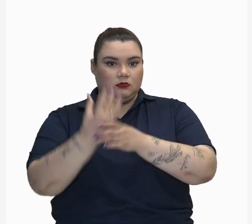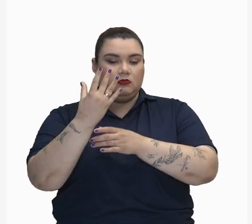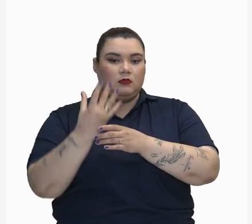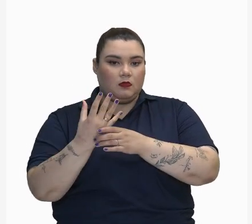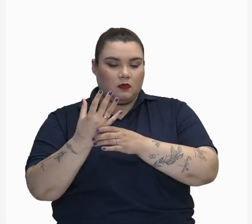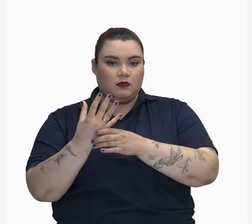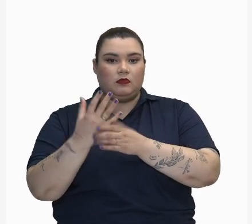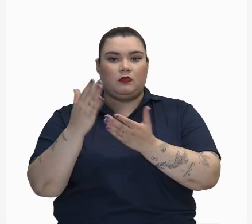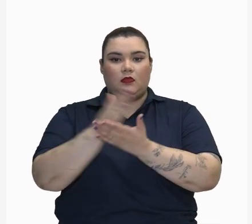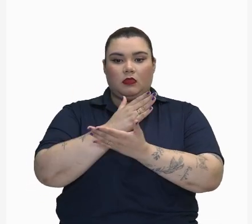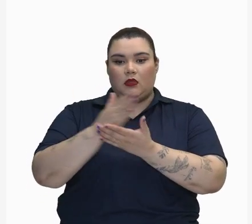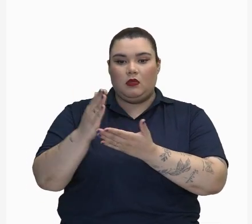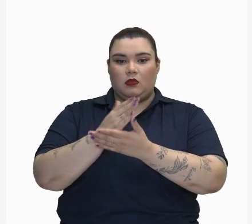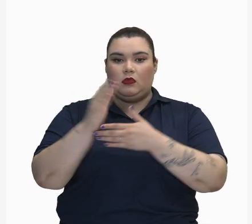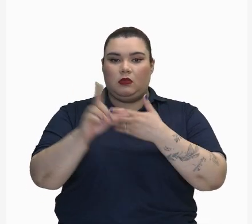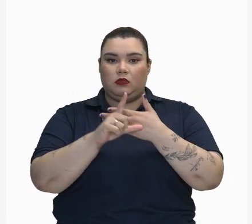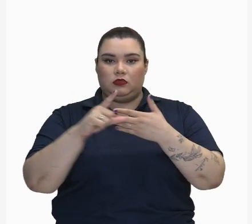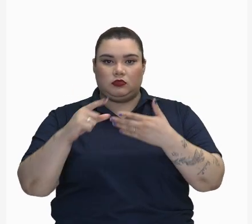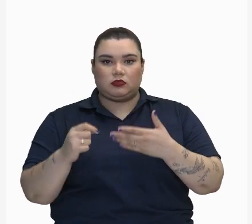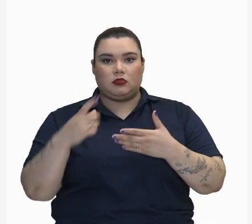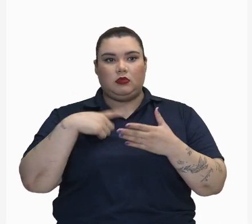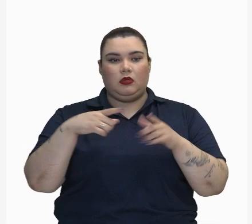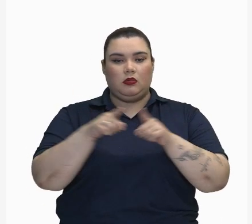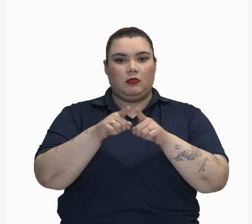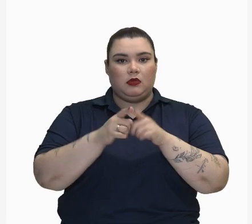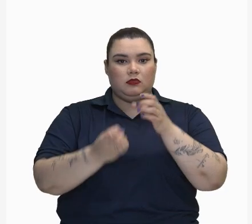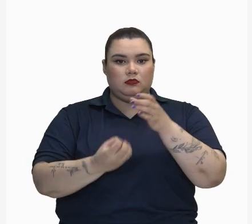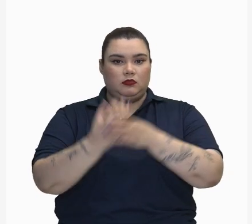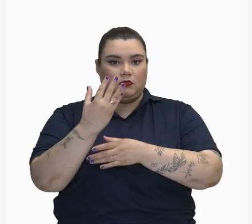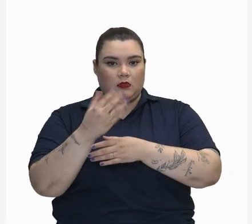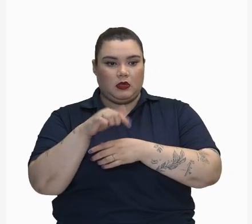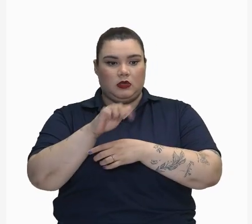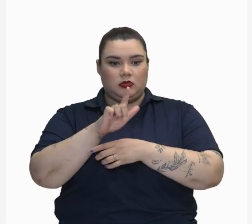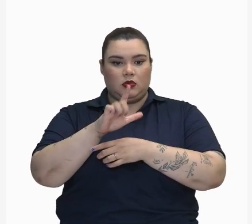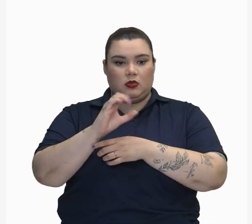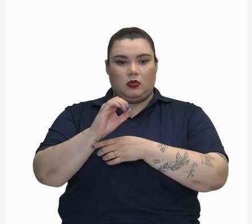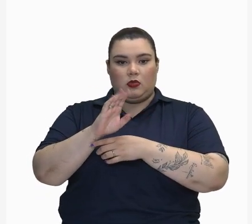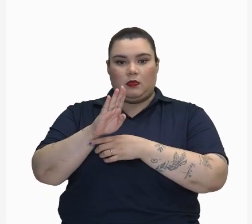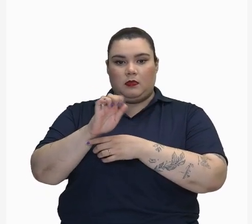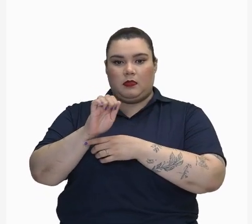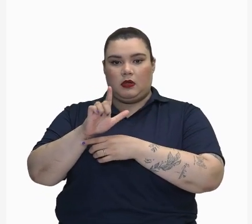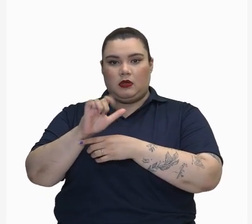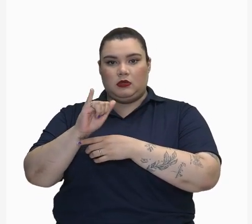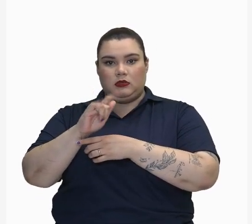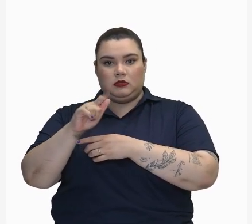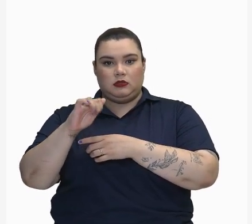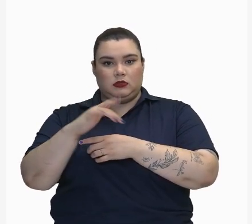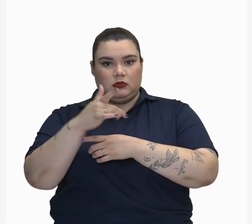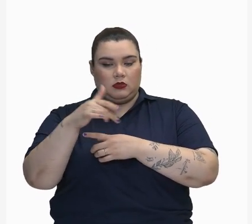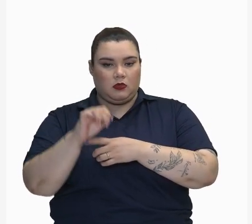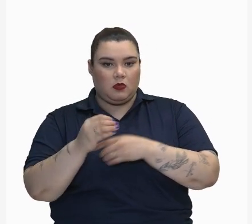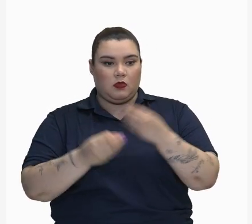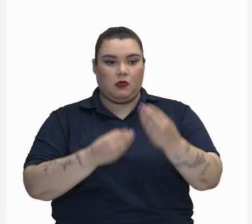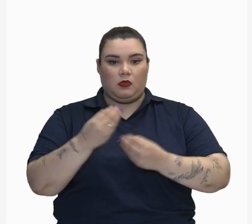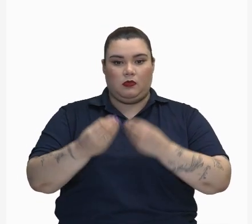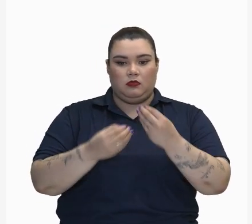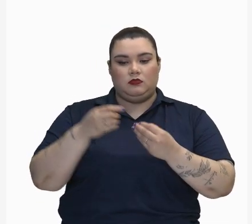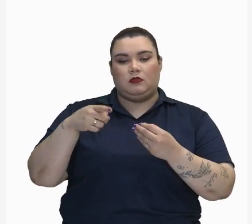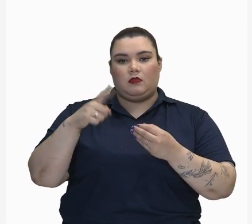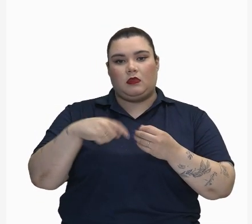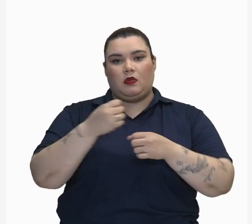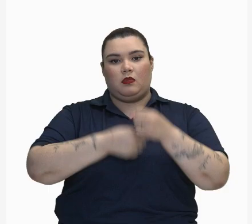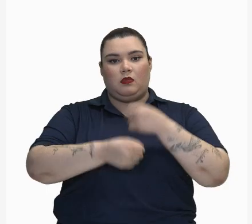comercial, alguns autores dizem que também surgiu a globalização. Mas a gente vai tratar a globalização a partir da década